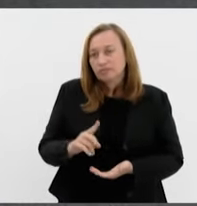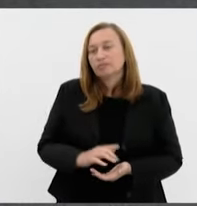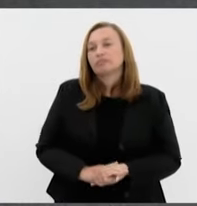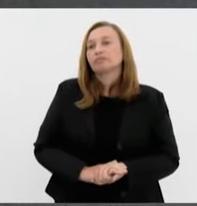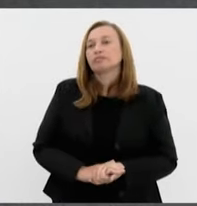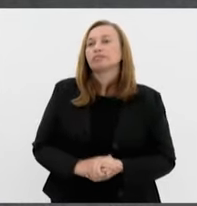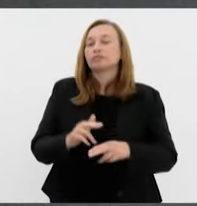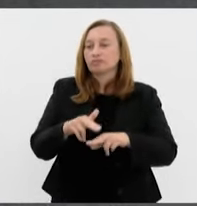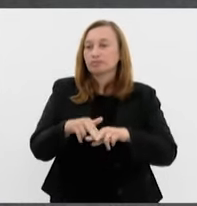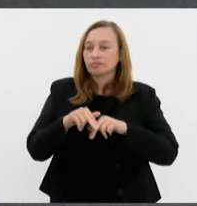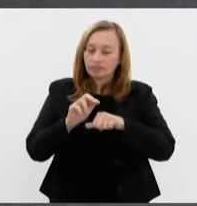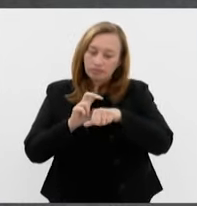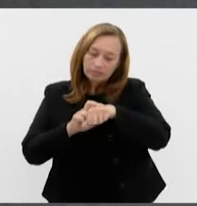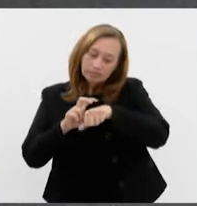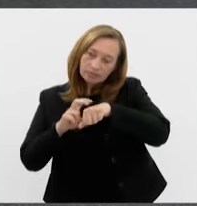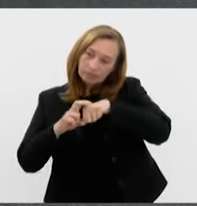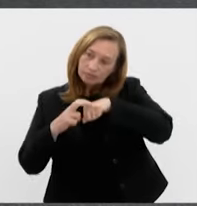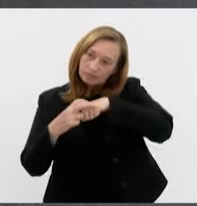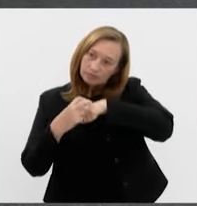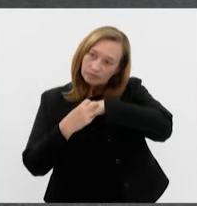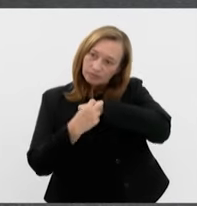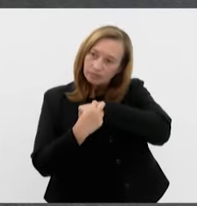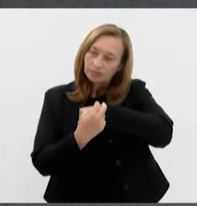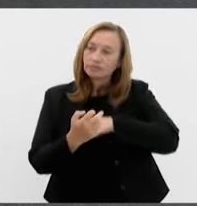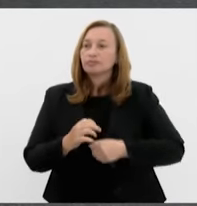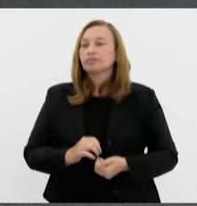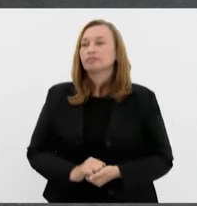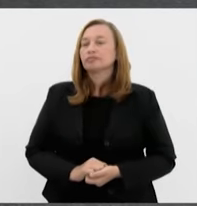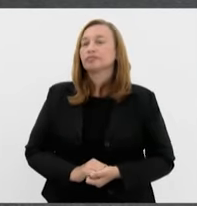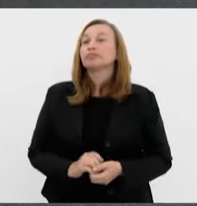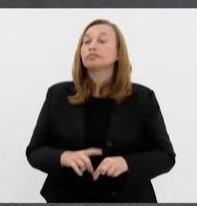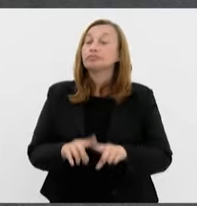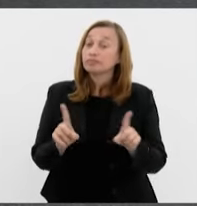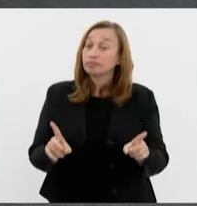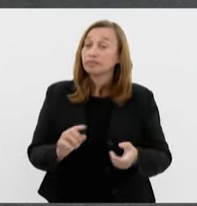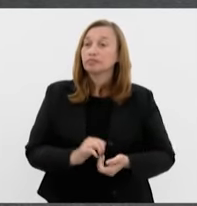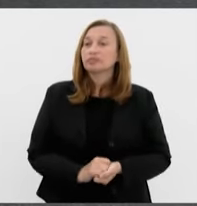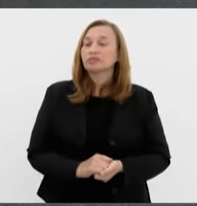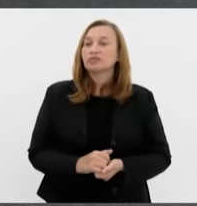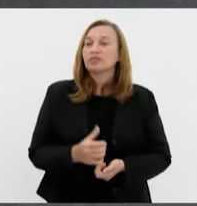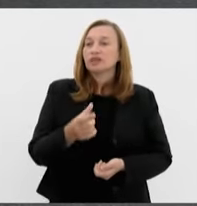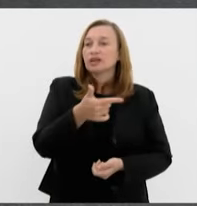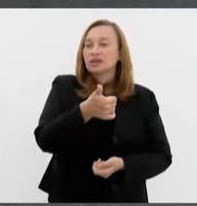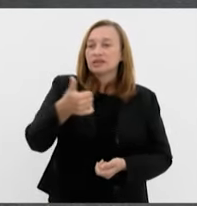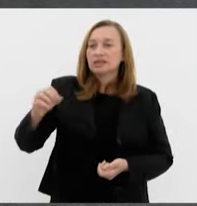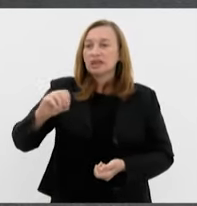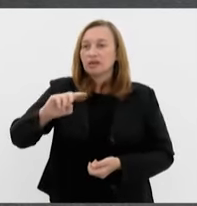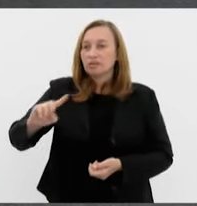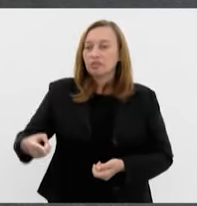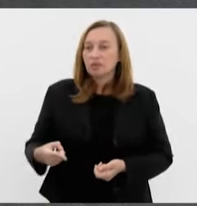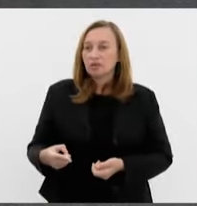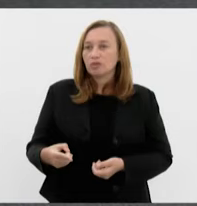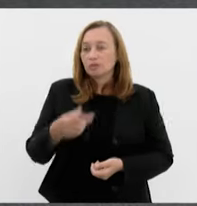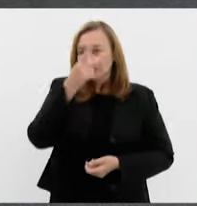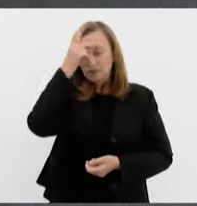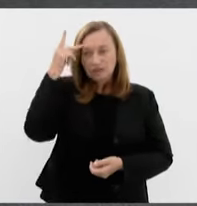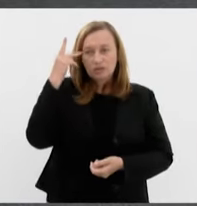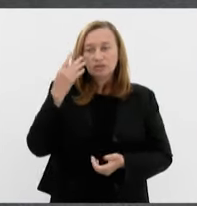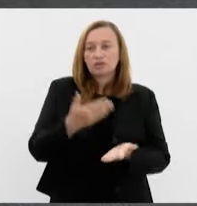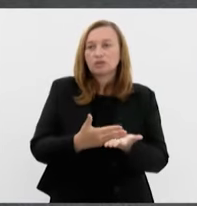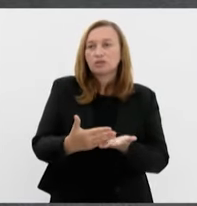situação da da da da dengue mais 100.000 pacientes desde o início de